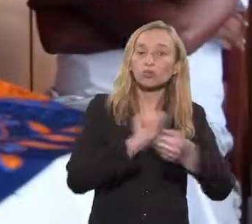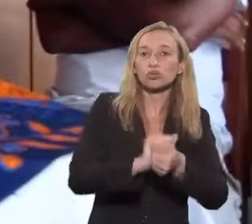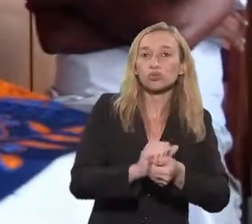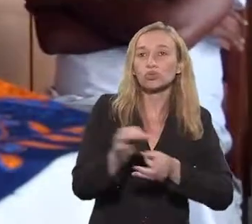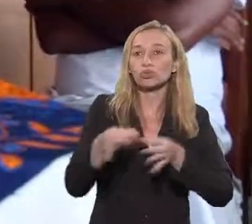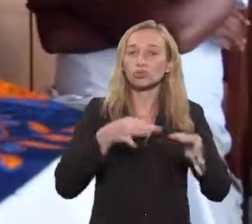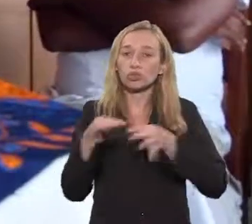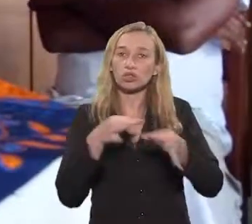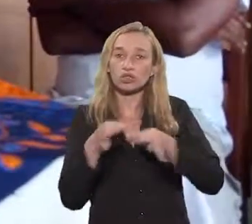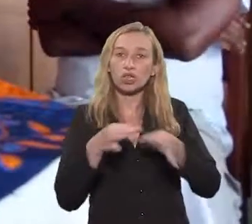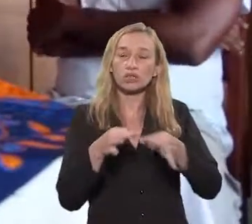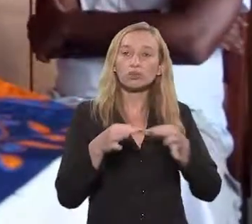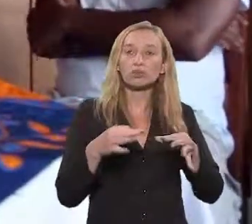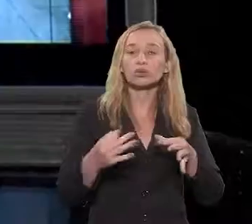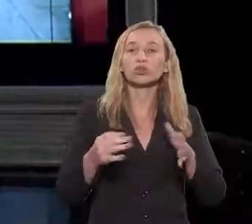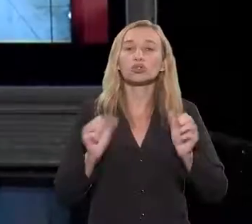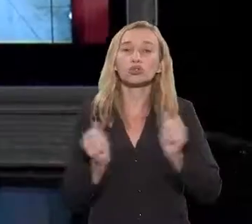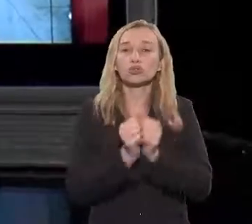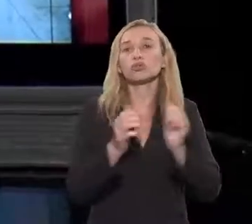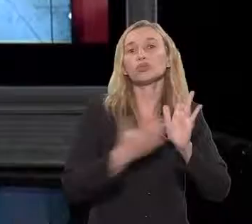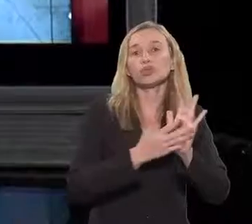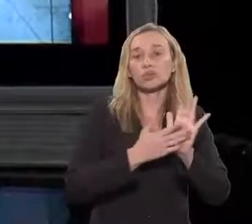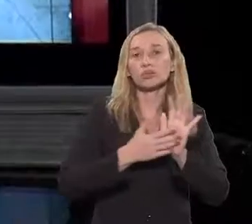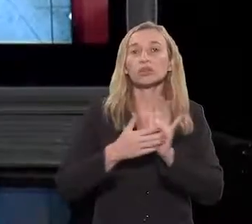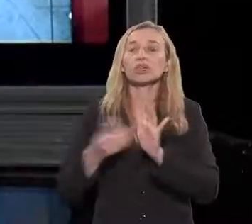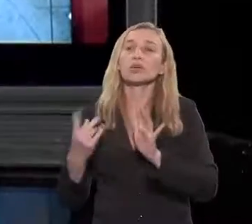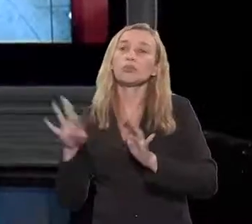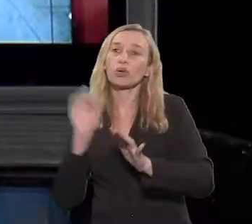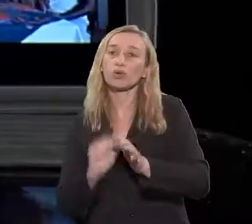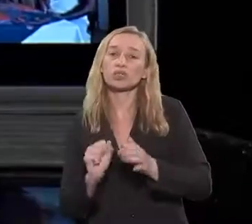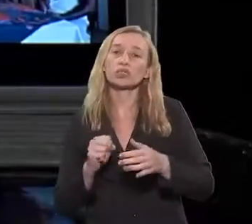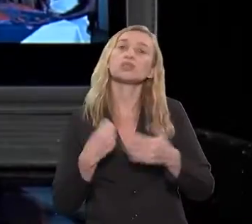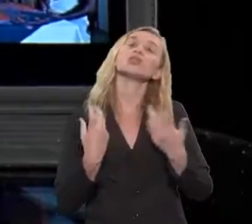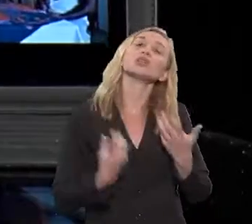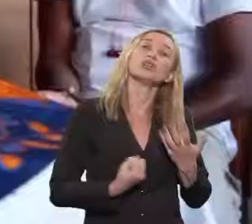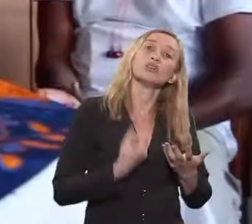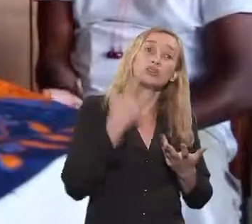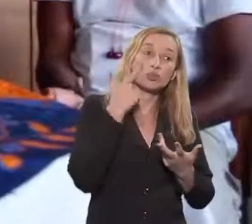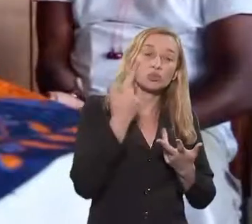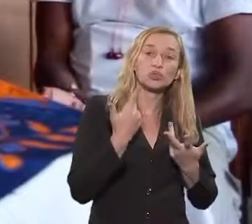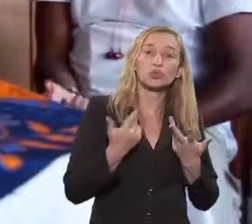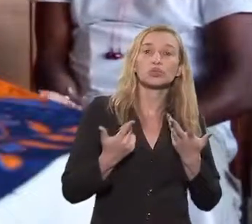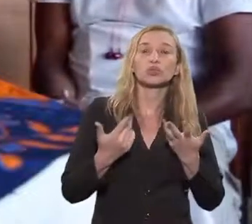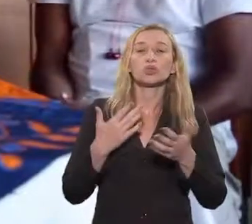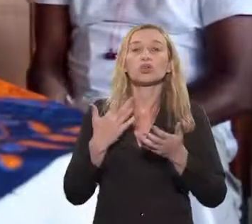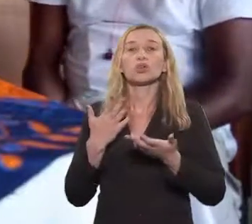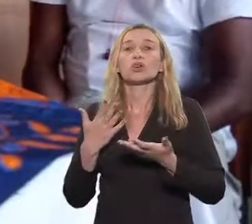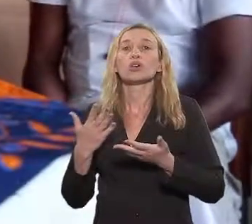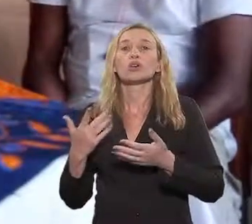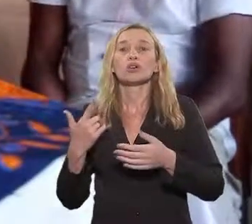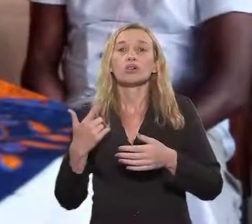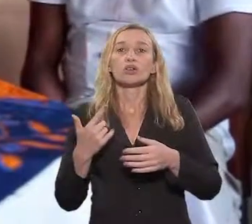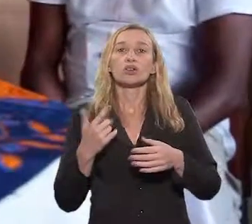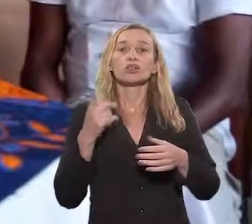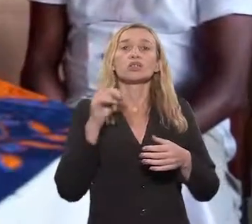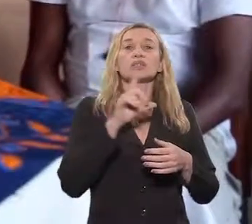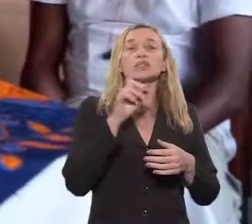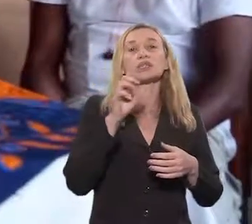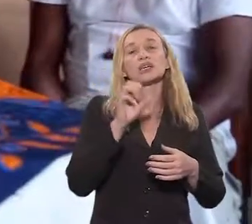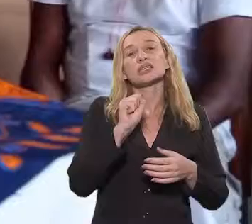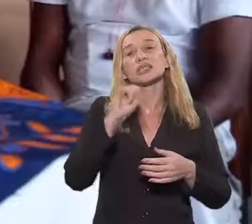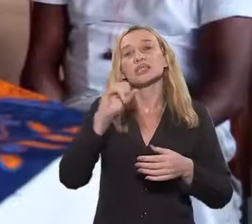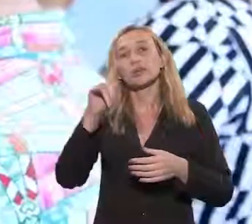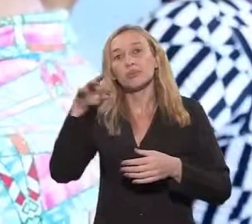da Barblioteca com o Samba em Prosa. Então, a ideia é essa. Vamos prosear com o Simas, né, que é o convidado da